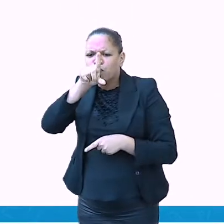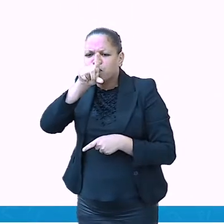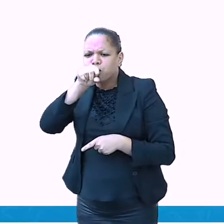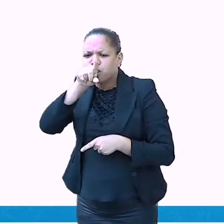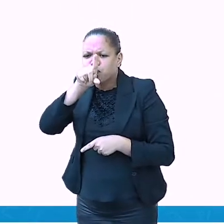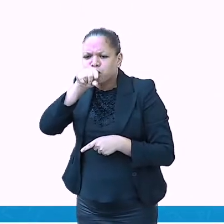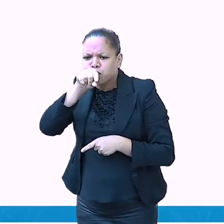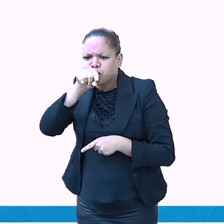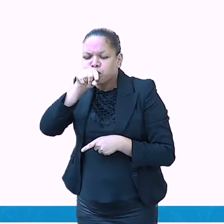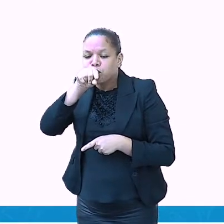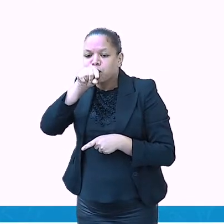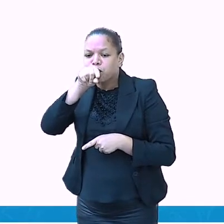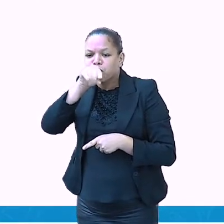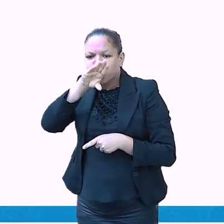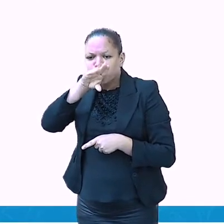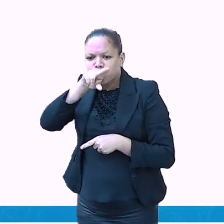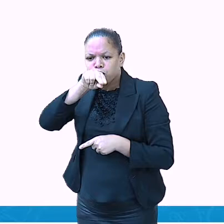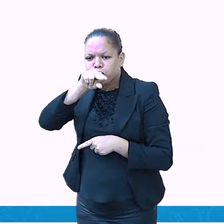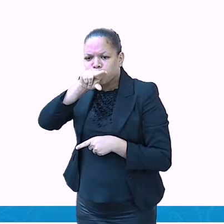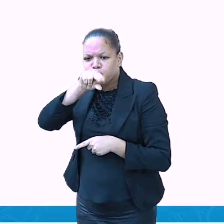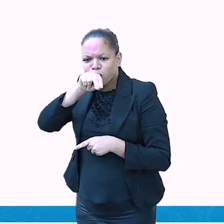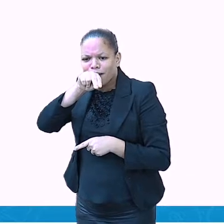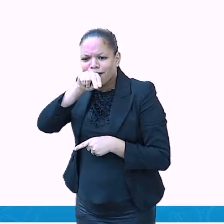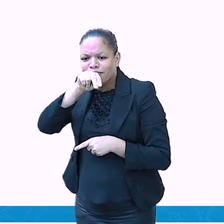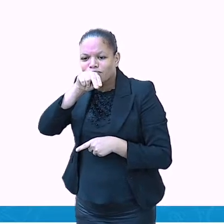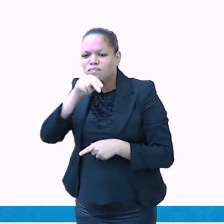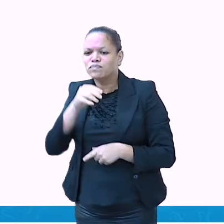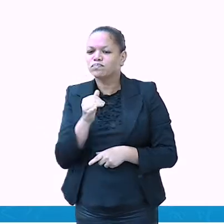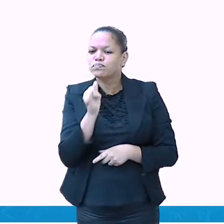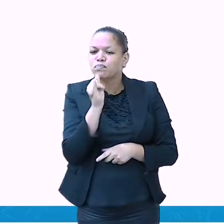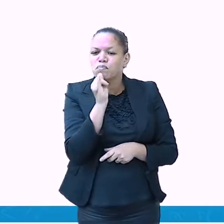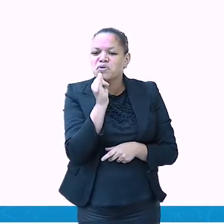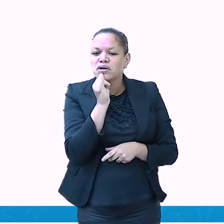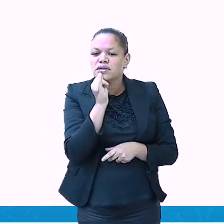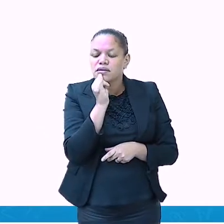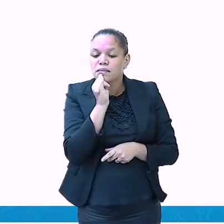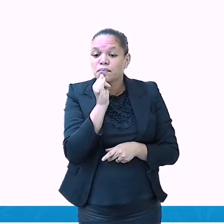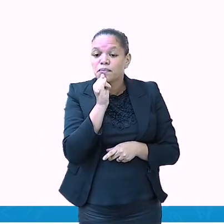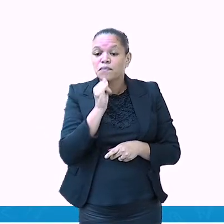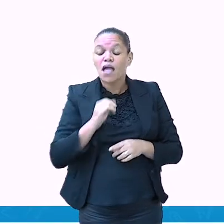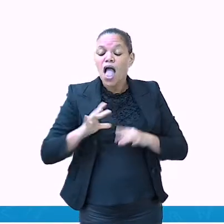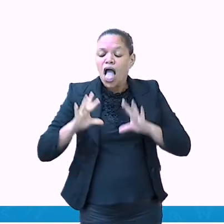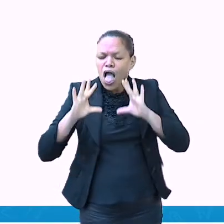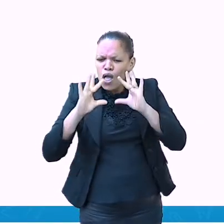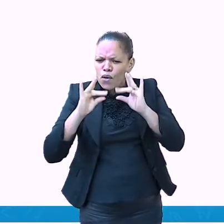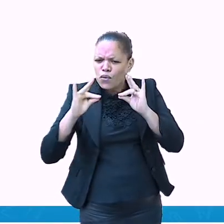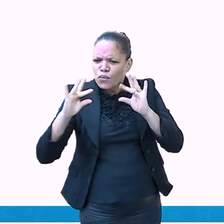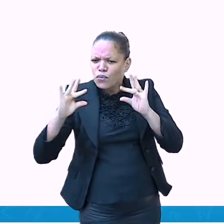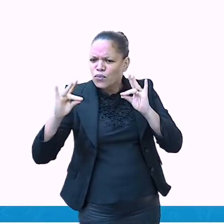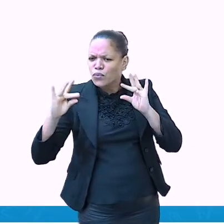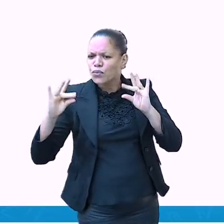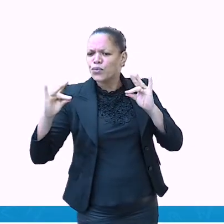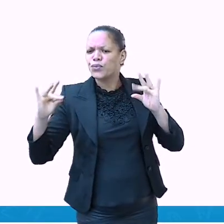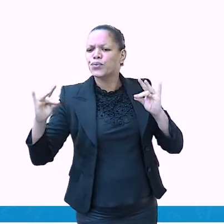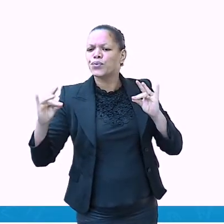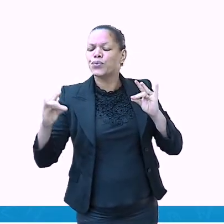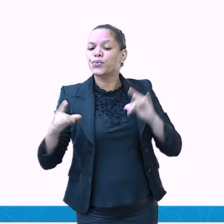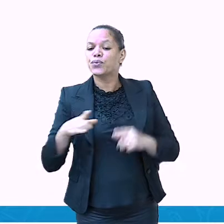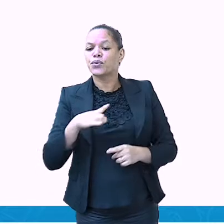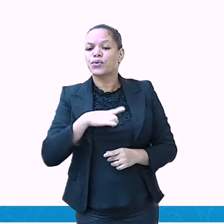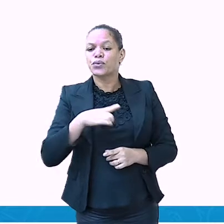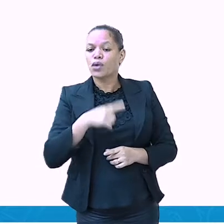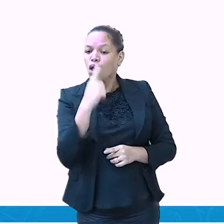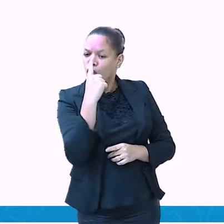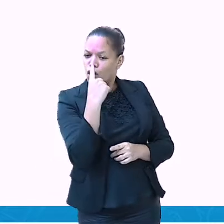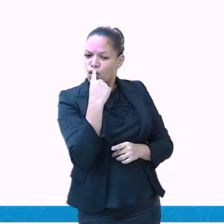solta um líquido e esse líquido, o pato ele pega esse líquido lá atrás com o bico e